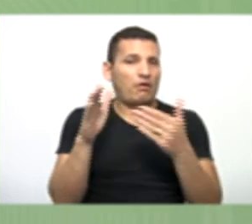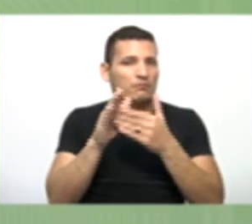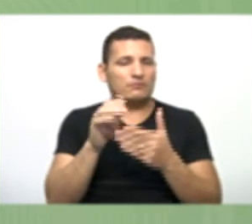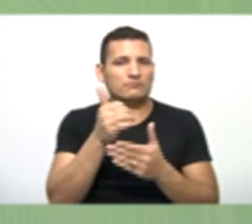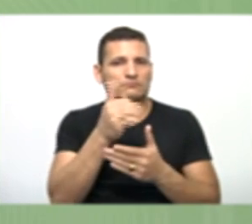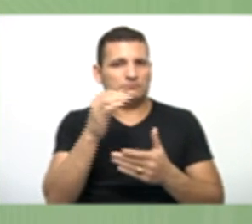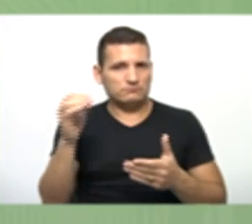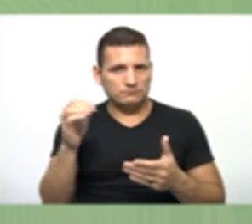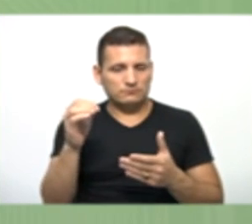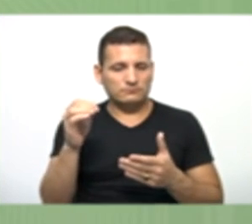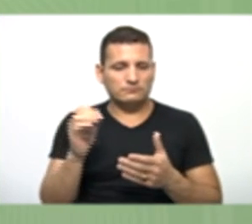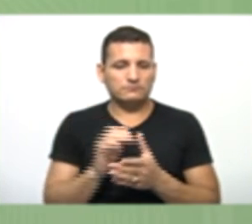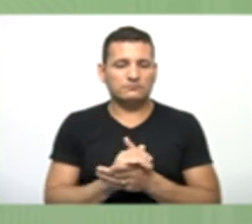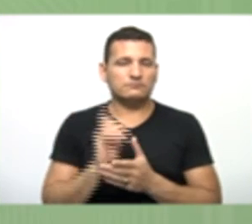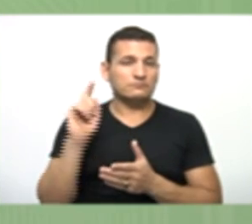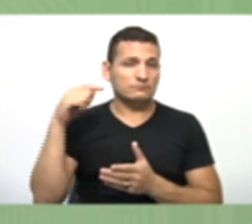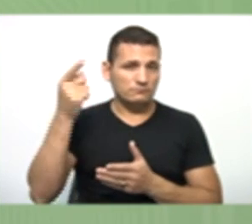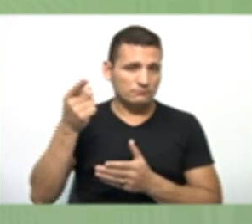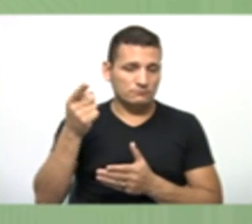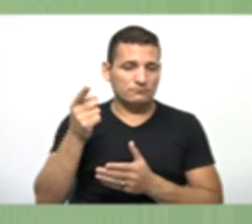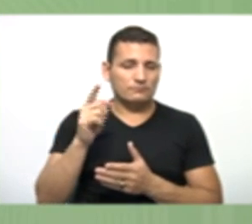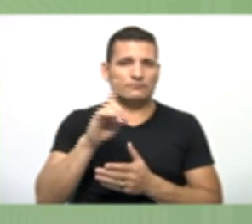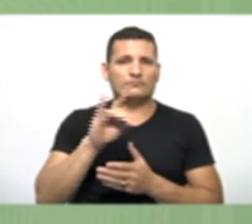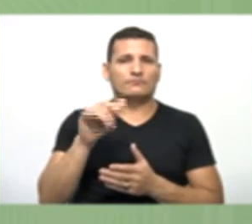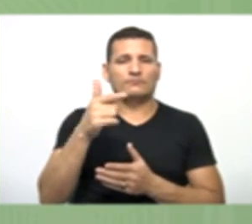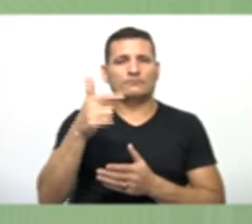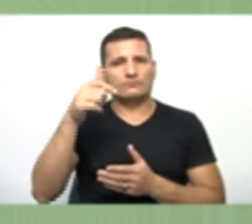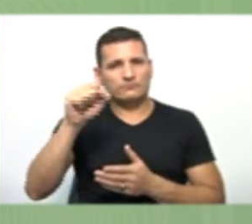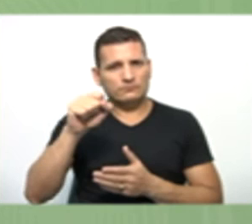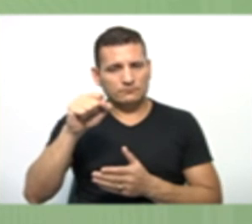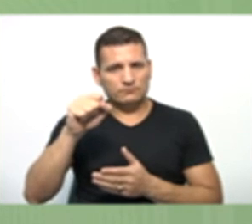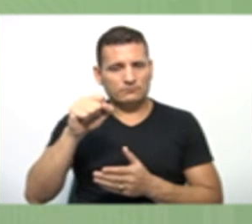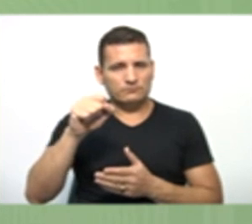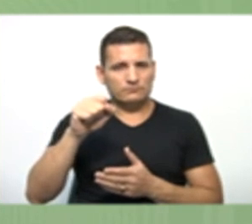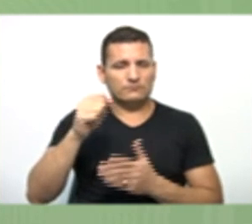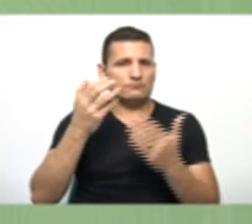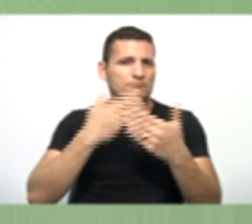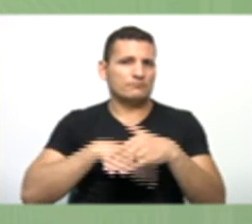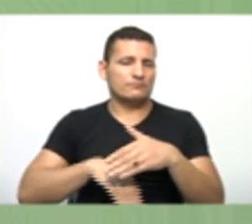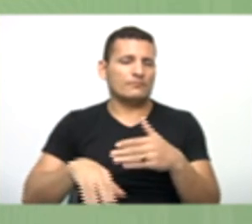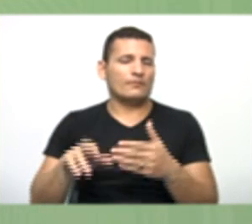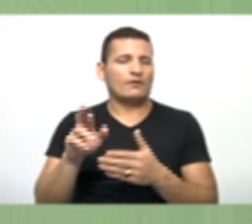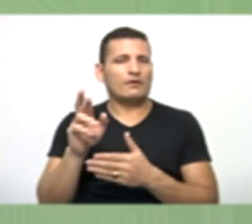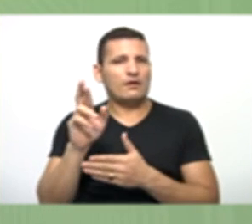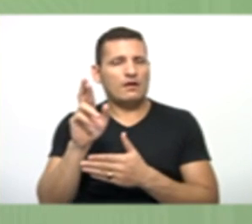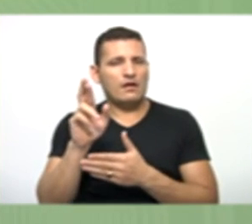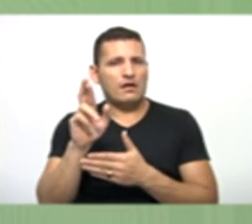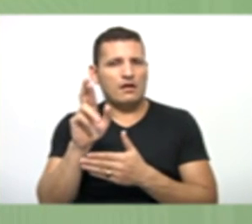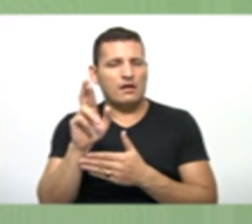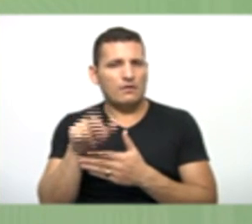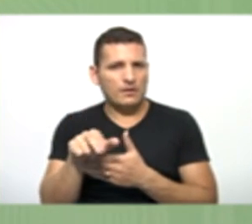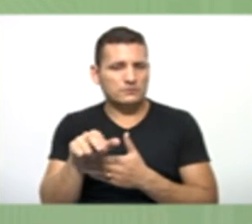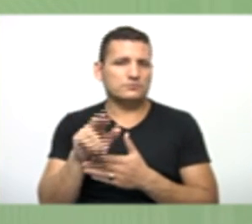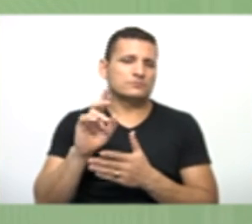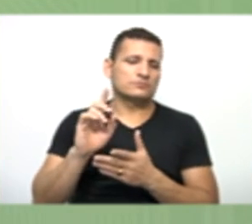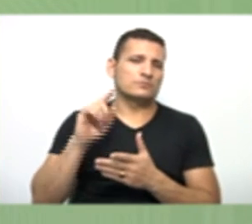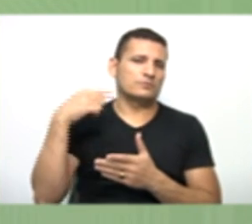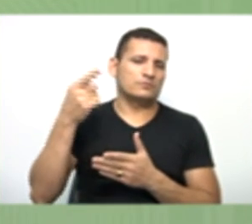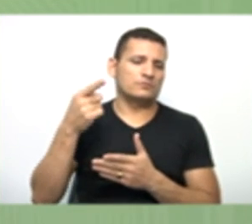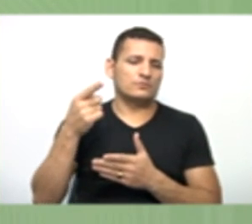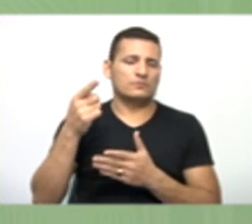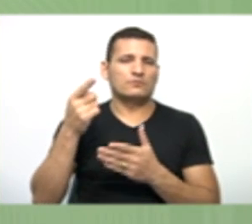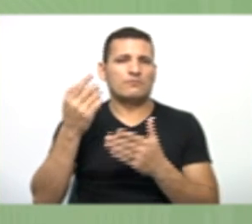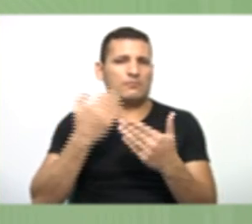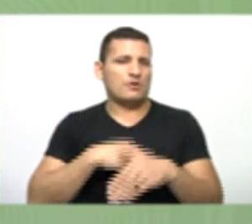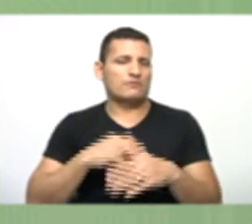60%, e nas próximas datas, dia 28/3, a prova de recuperação, e dia 26/4, o